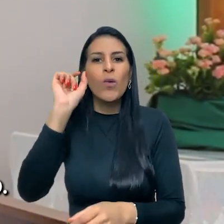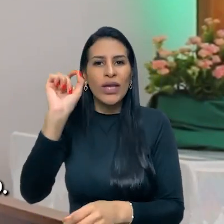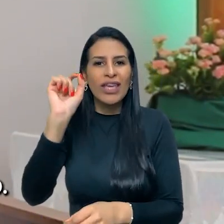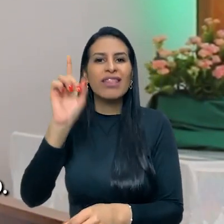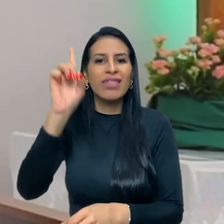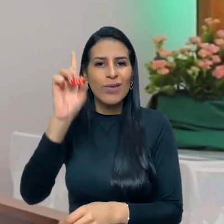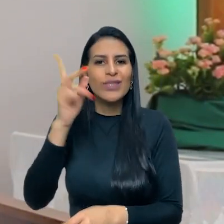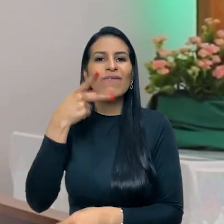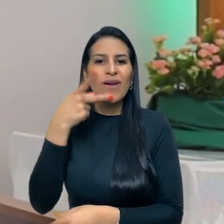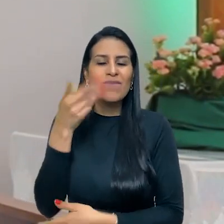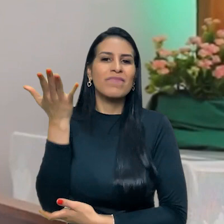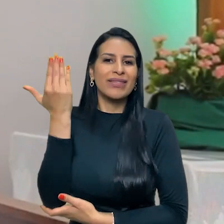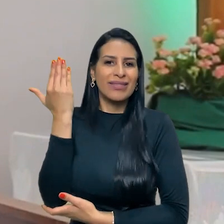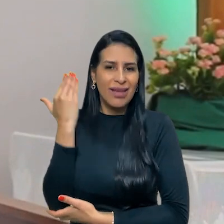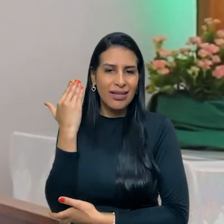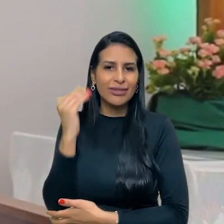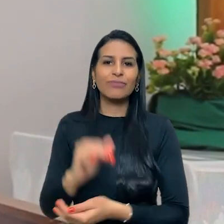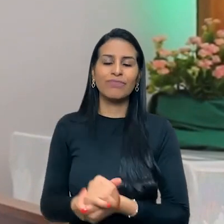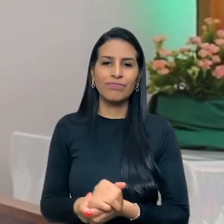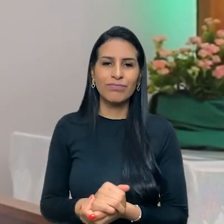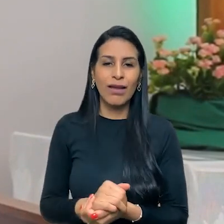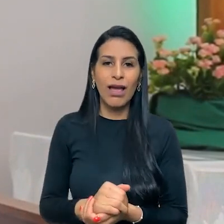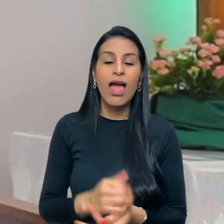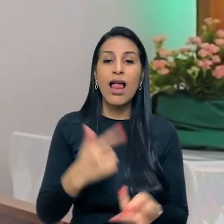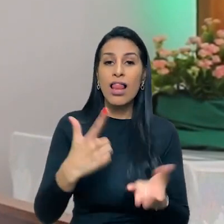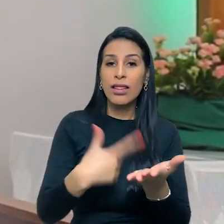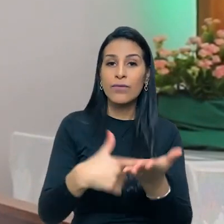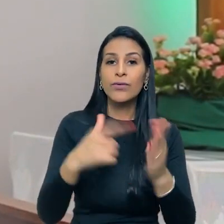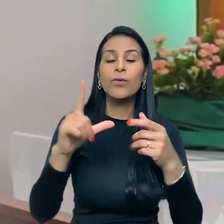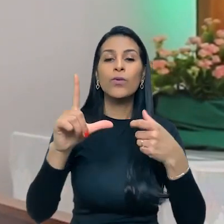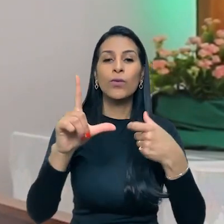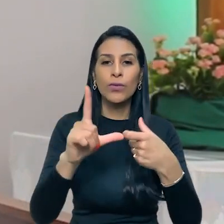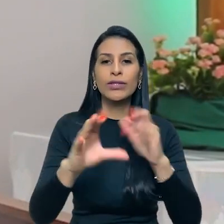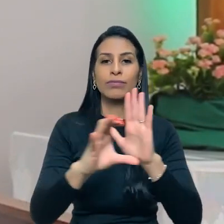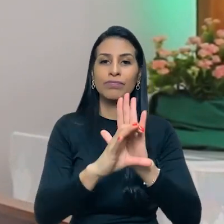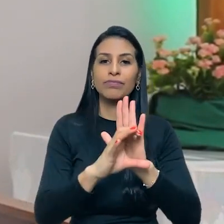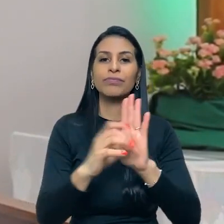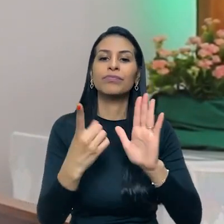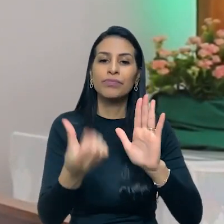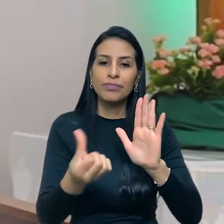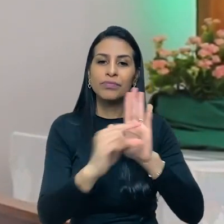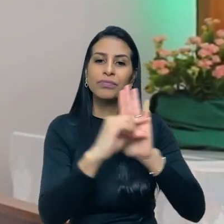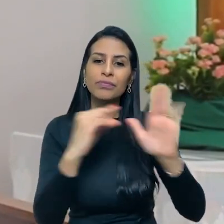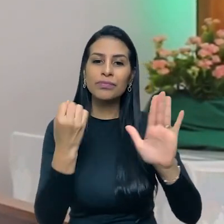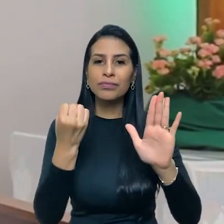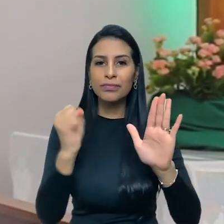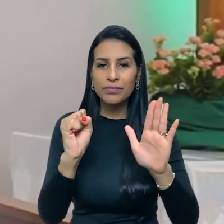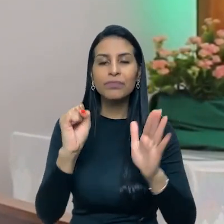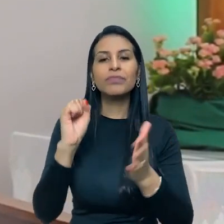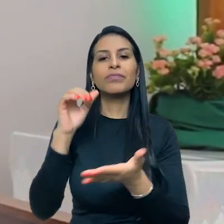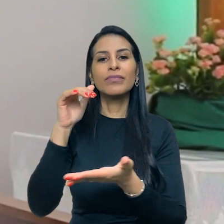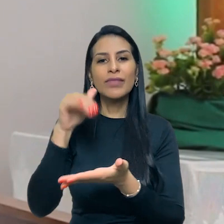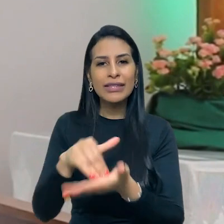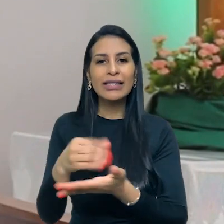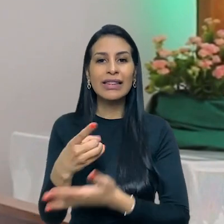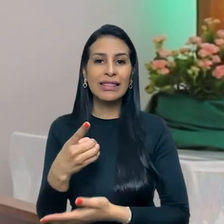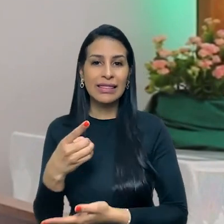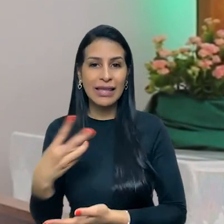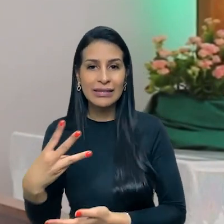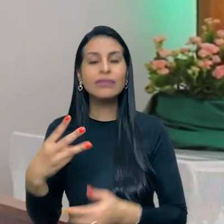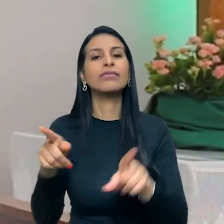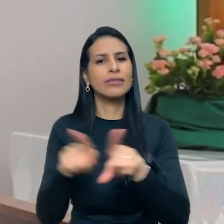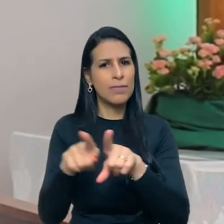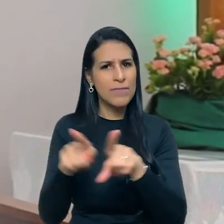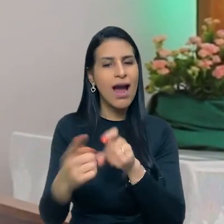havia anunciado. A leitura do Evangelho de Lucas, capítulo 16, versículos 8 a 13, também